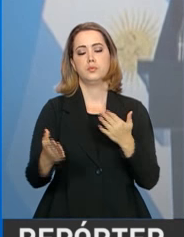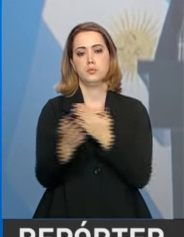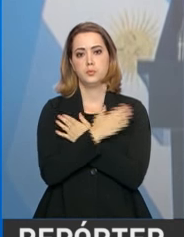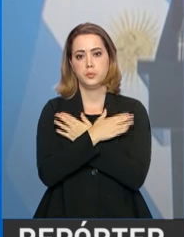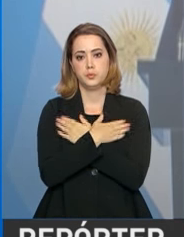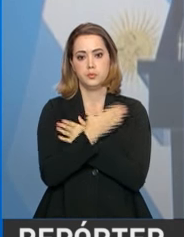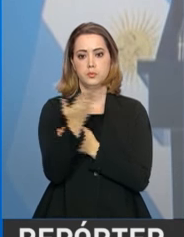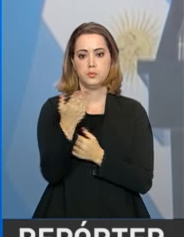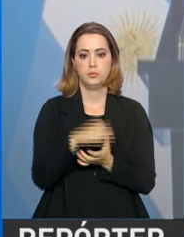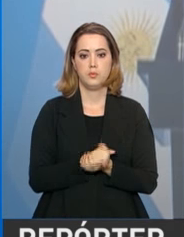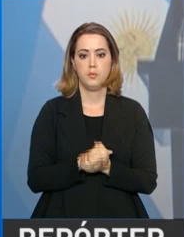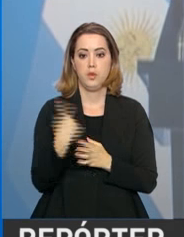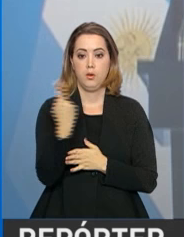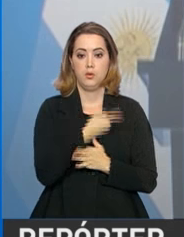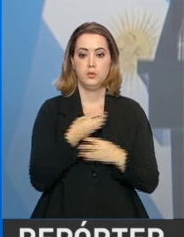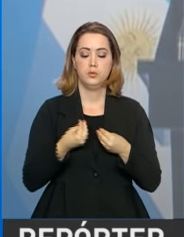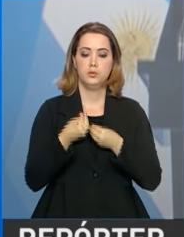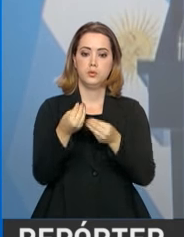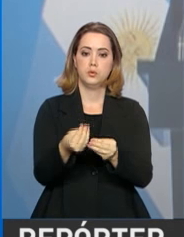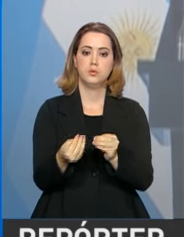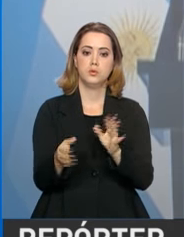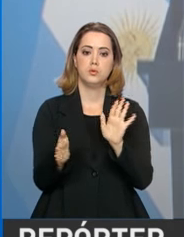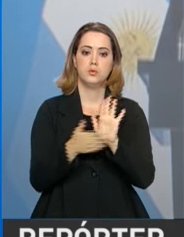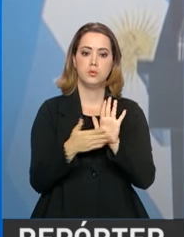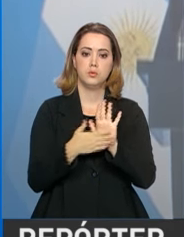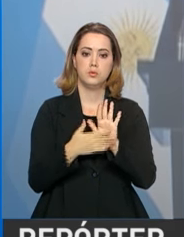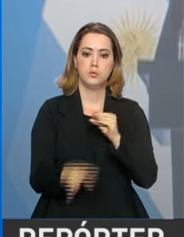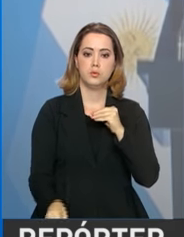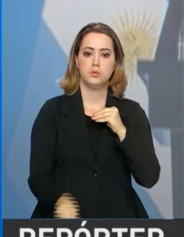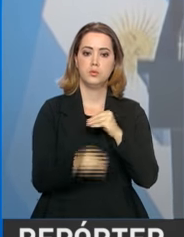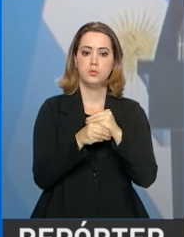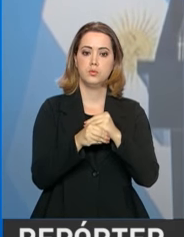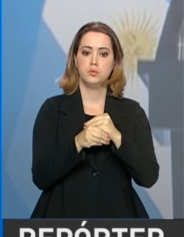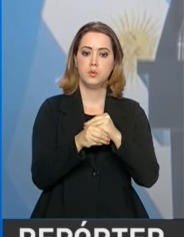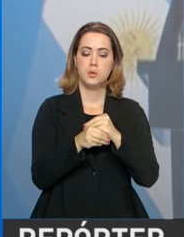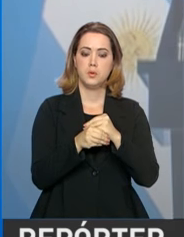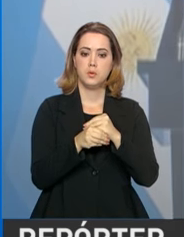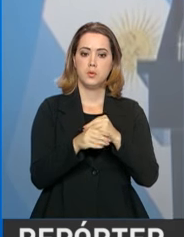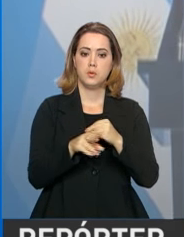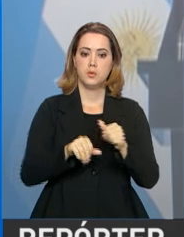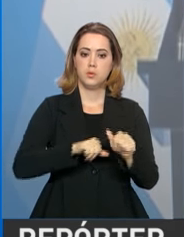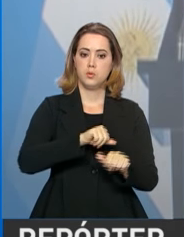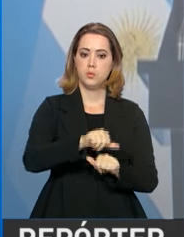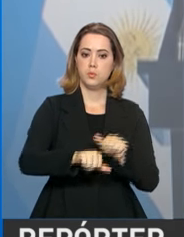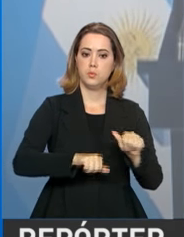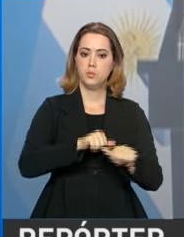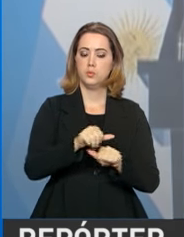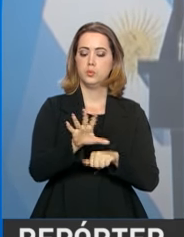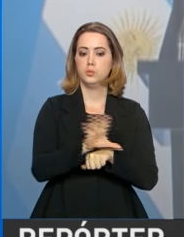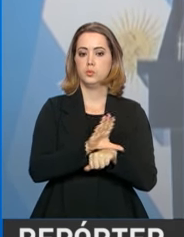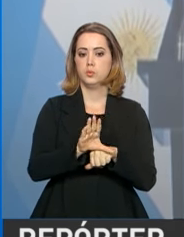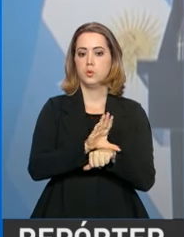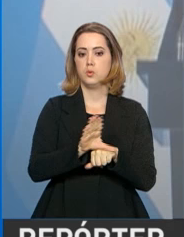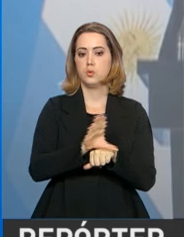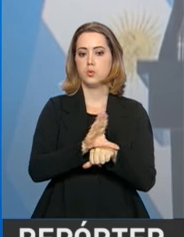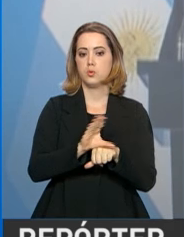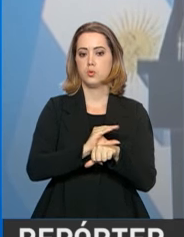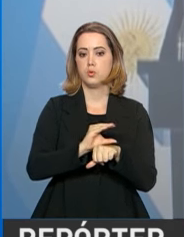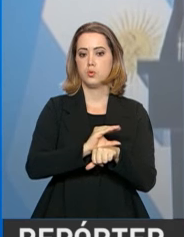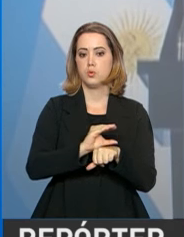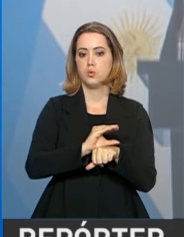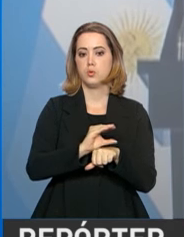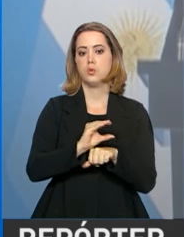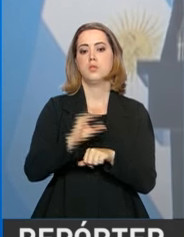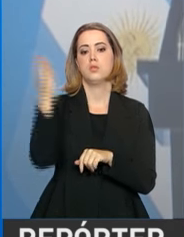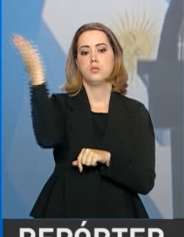mandamos ao Congresso Nacional uma proposta de modificação da Constituição brasileira no sentido